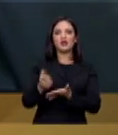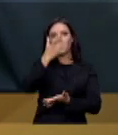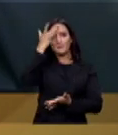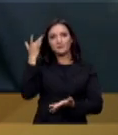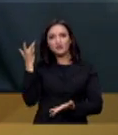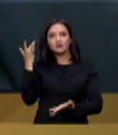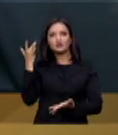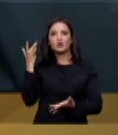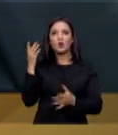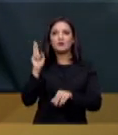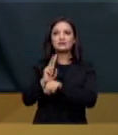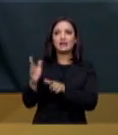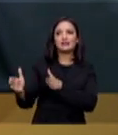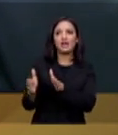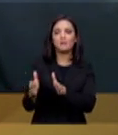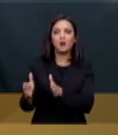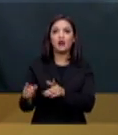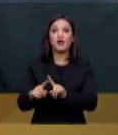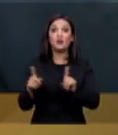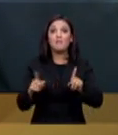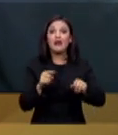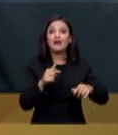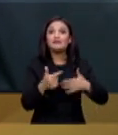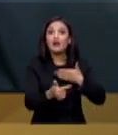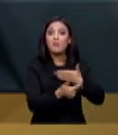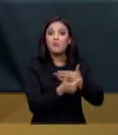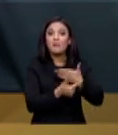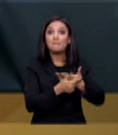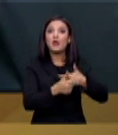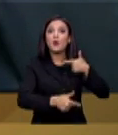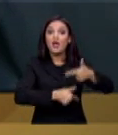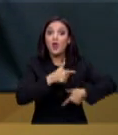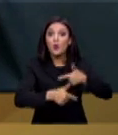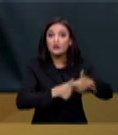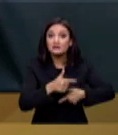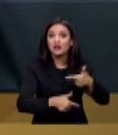atividades que são sabidamente ordinárias e não